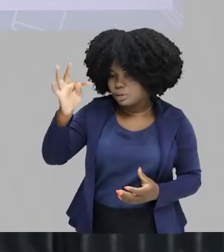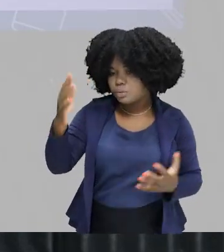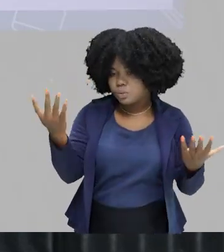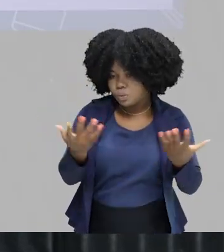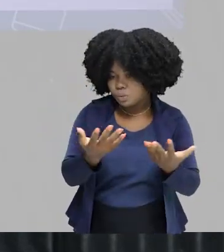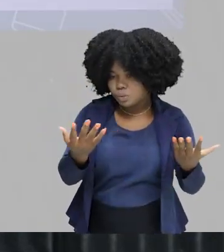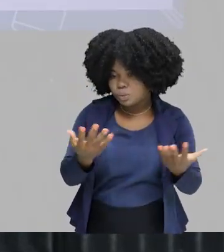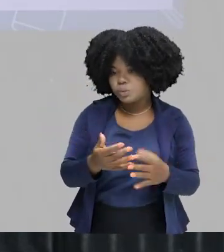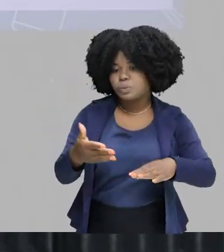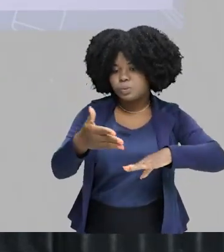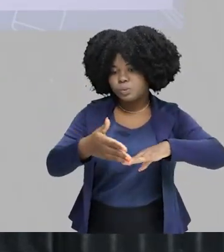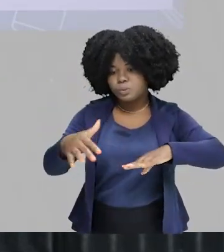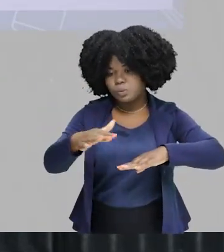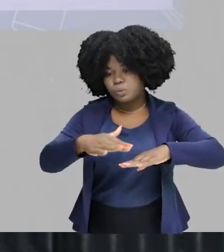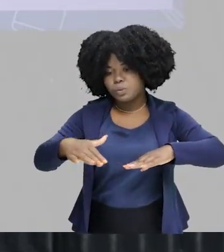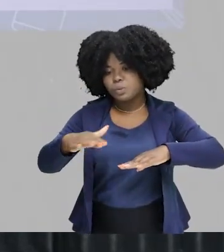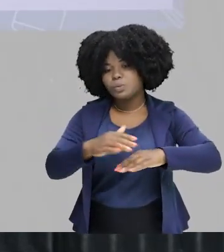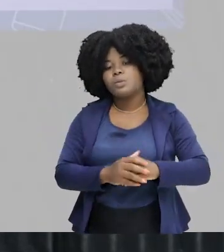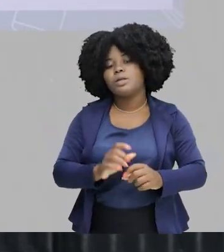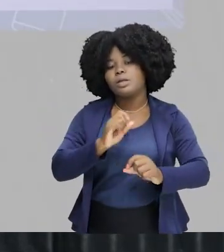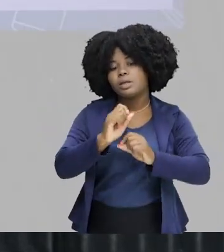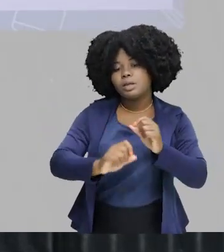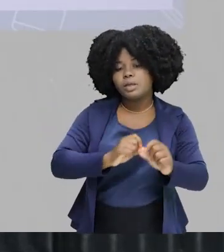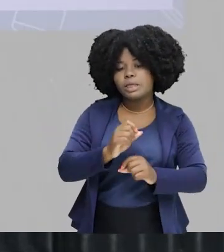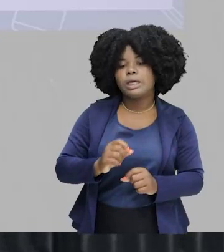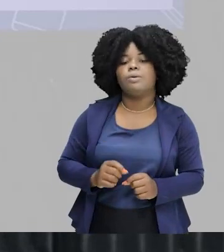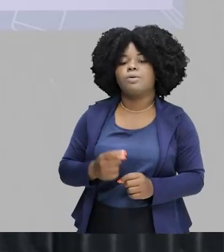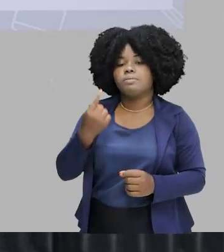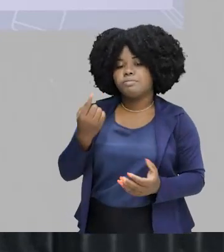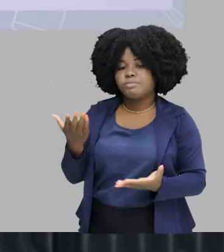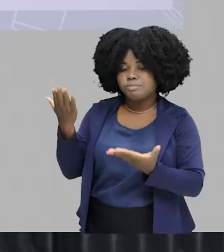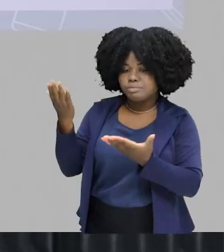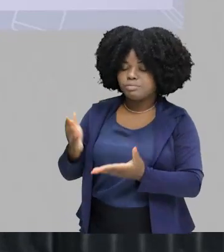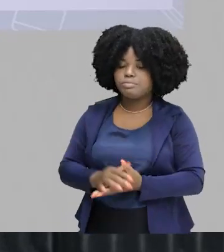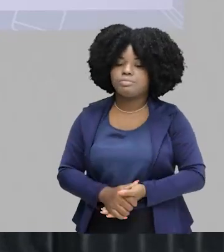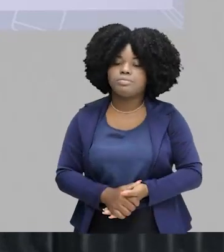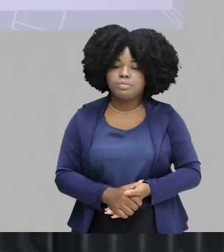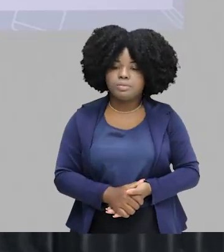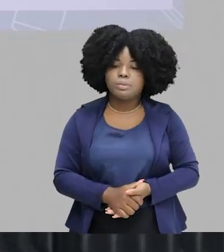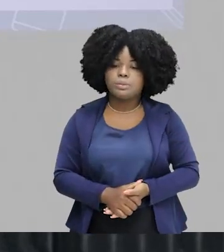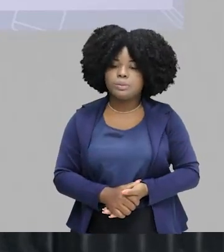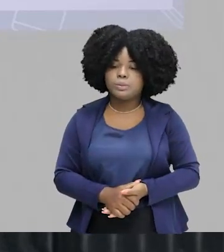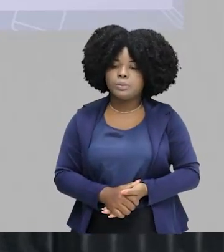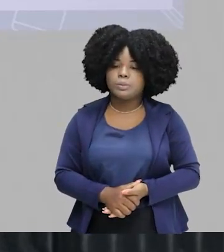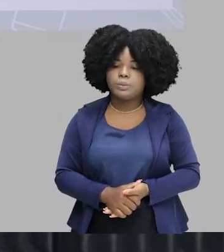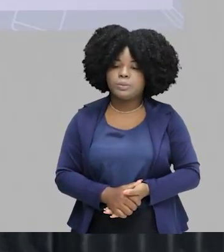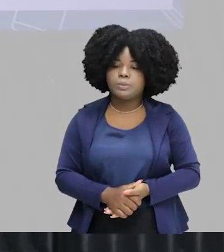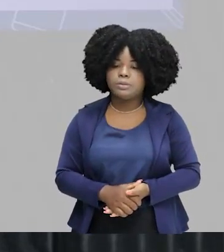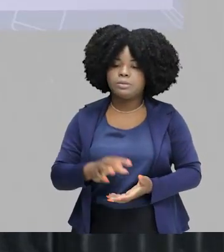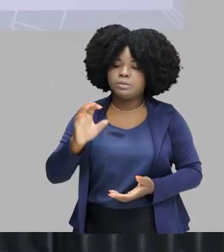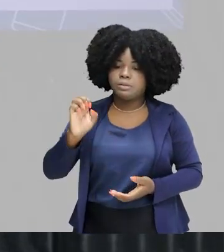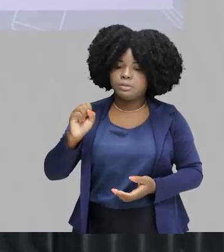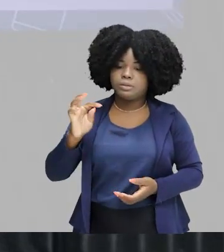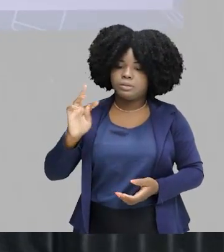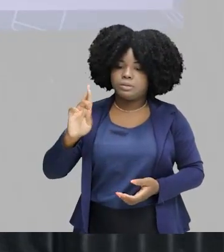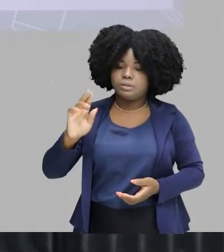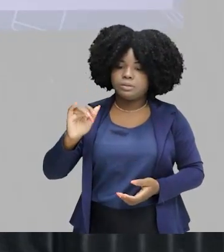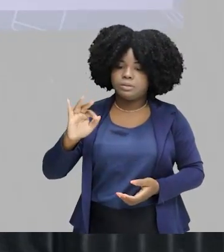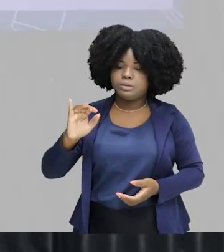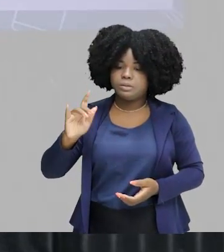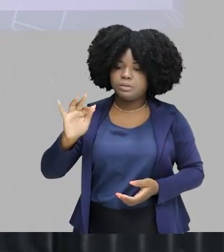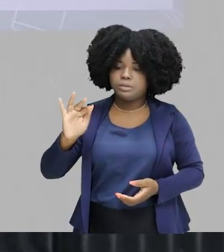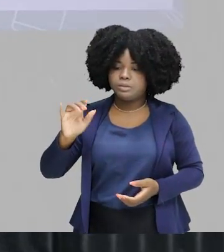que é o Thomas Baltimore e o William Waldthwaite. E a estratificação social a partir da ideia desses